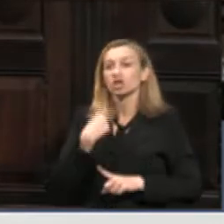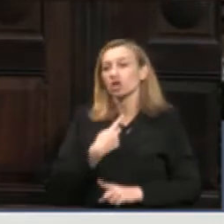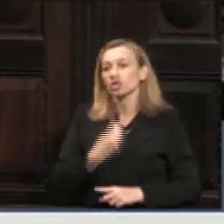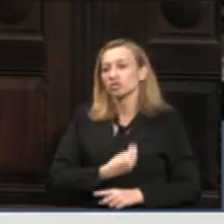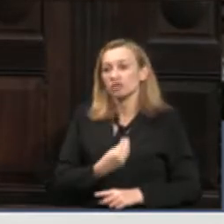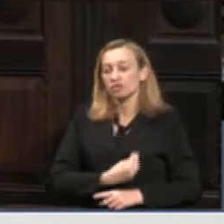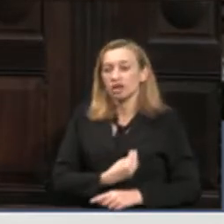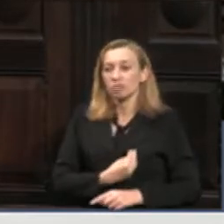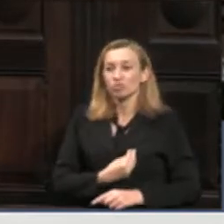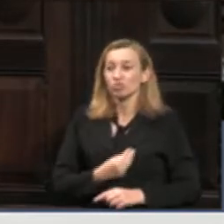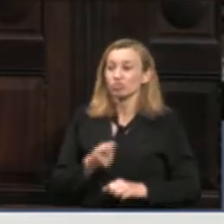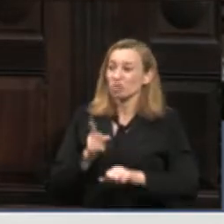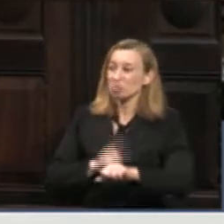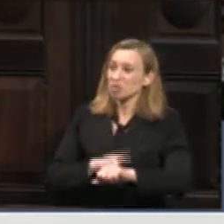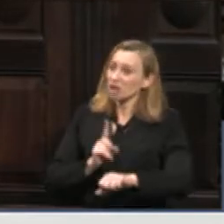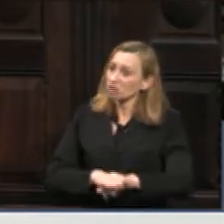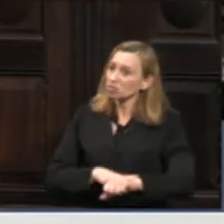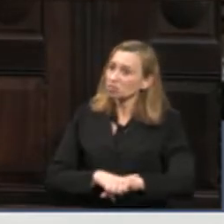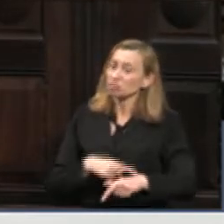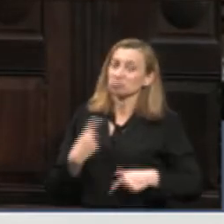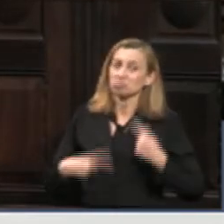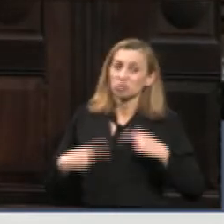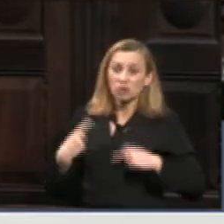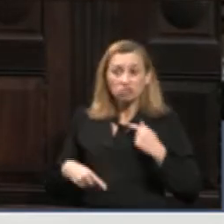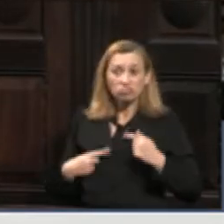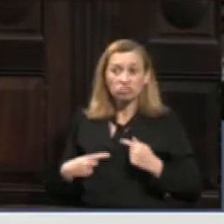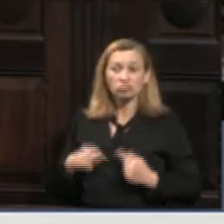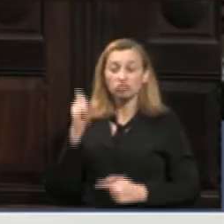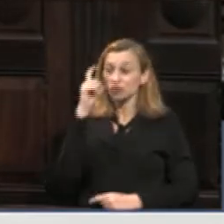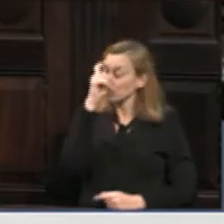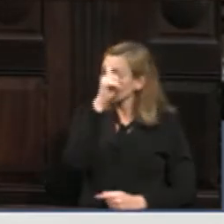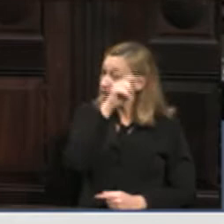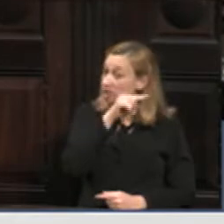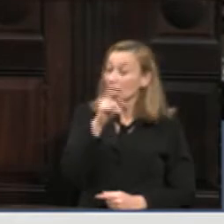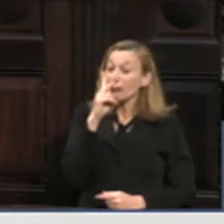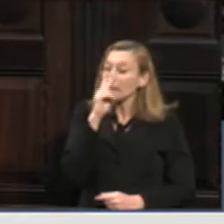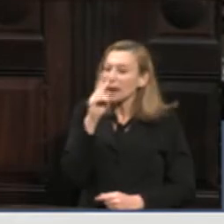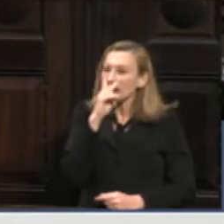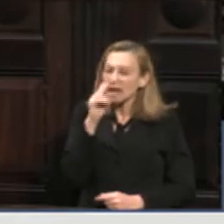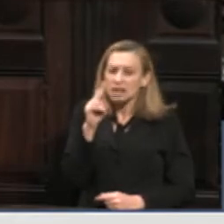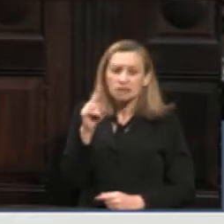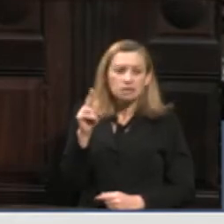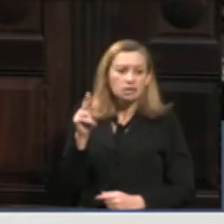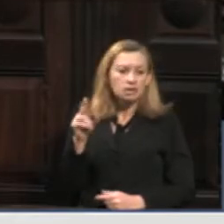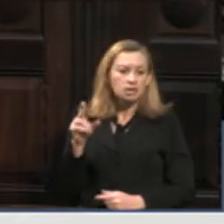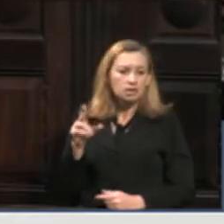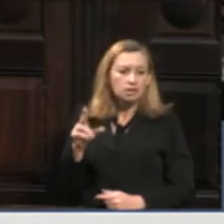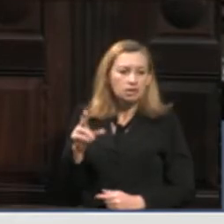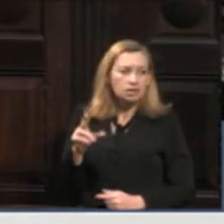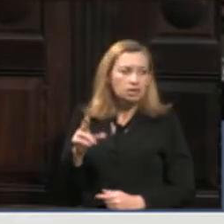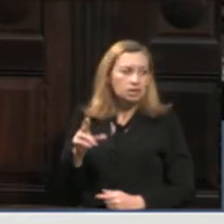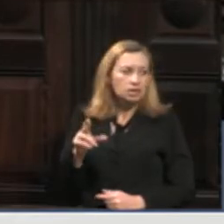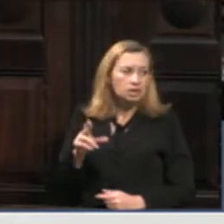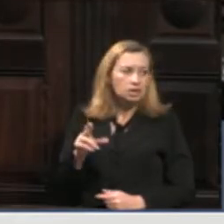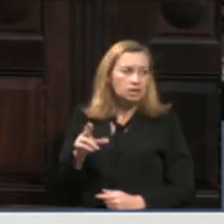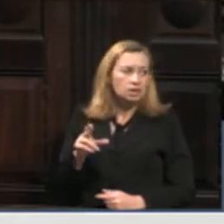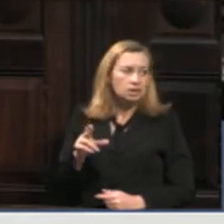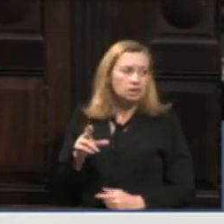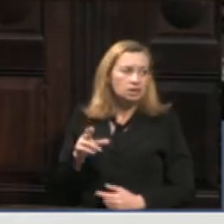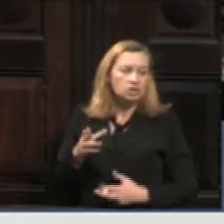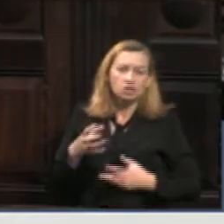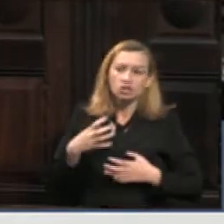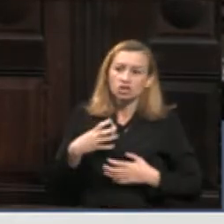um clima eleitoral que parece um clima de pré-guerra